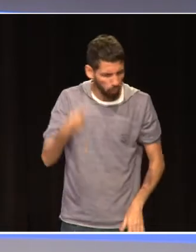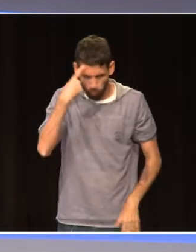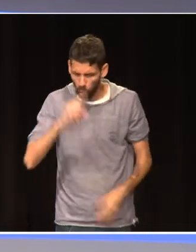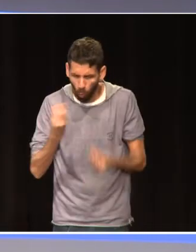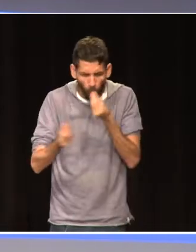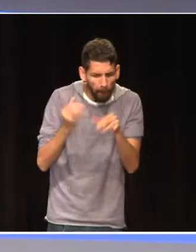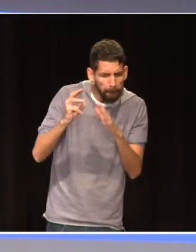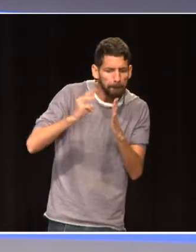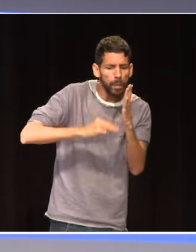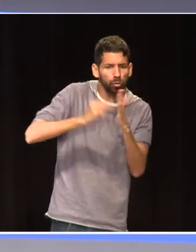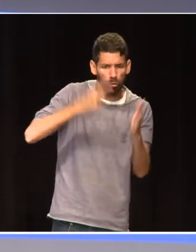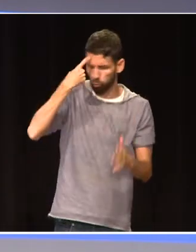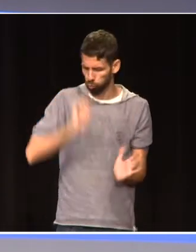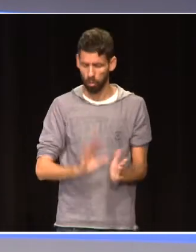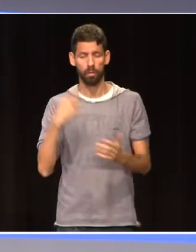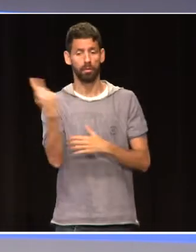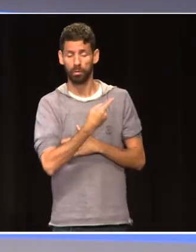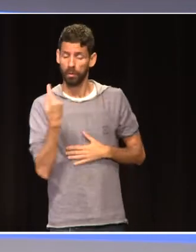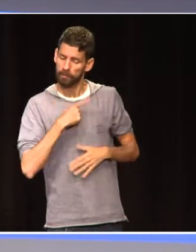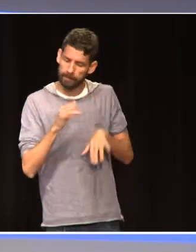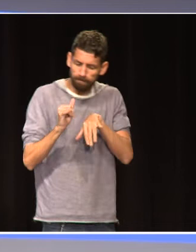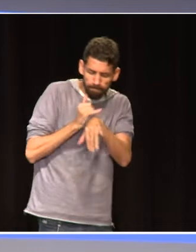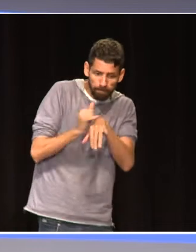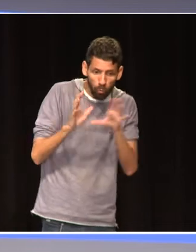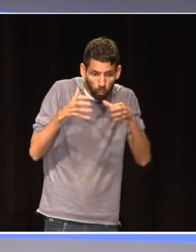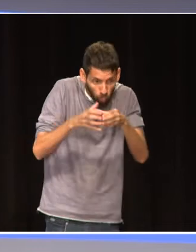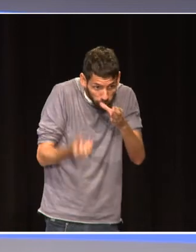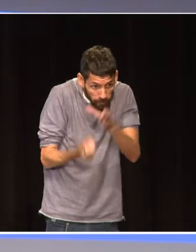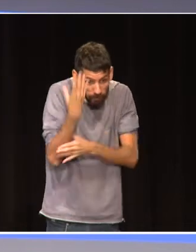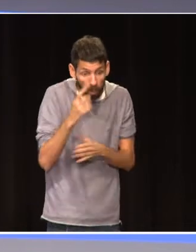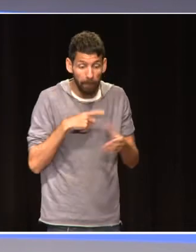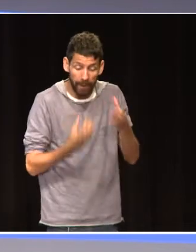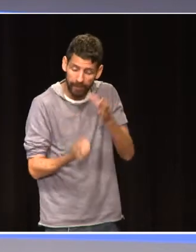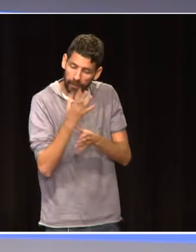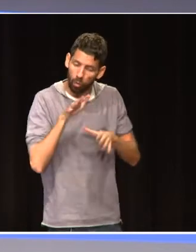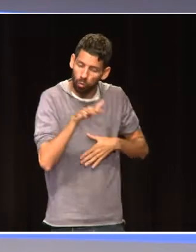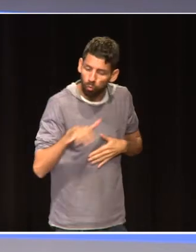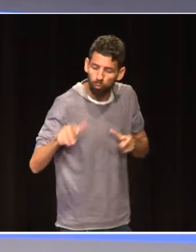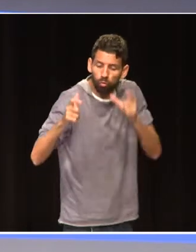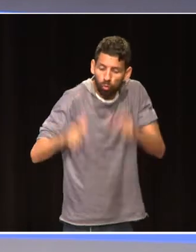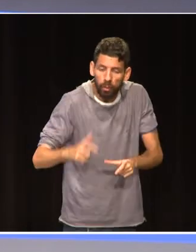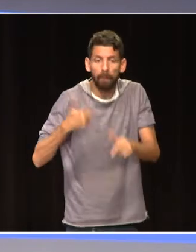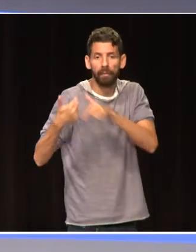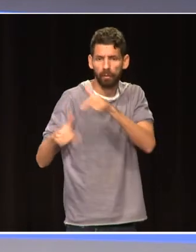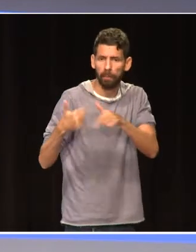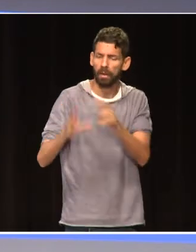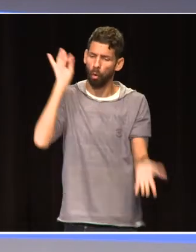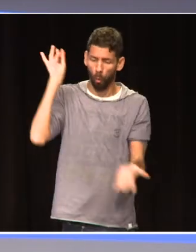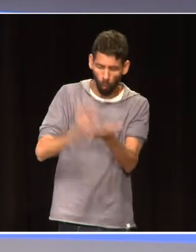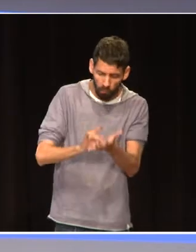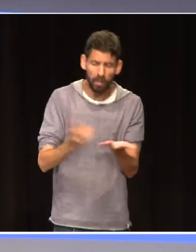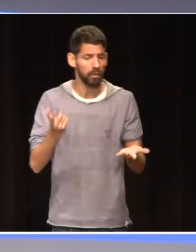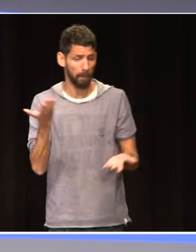melhor metodologia. Então, a gente teve que criar uma equipe e estabelecer um local e o que a gente ia trabalhar, formalizar, porque